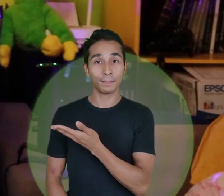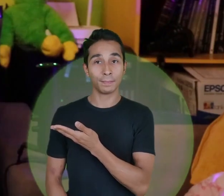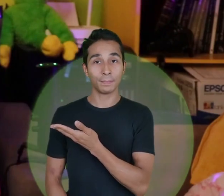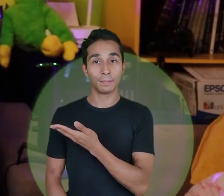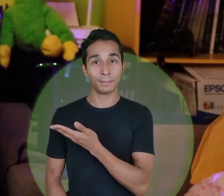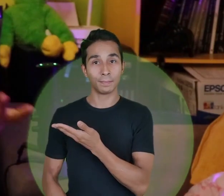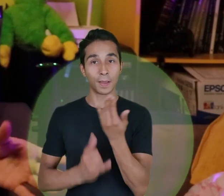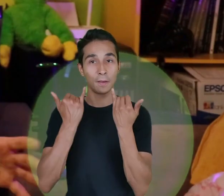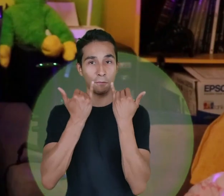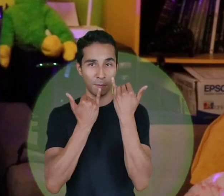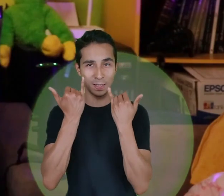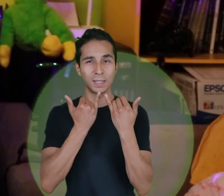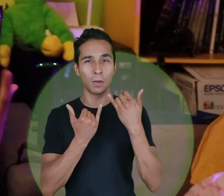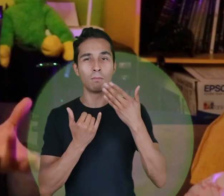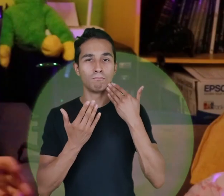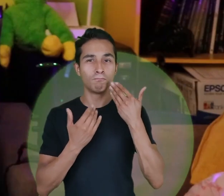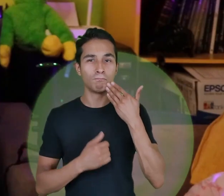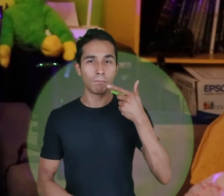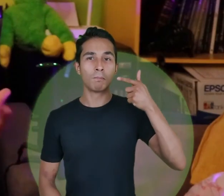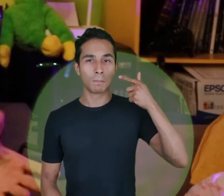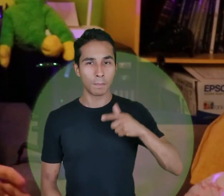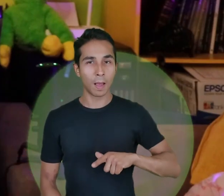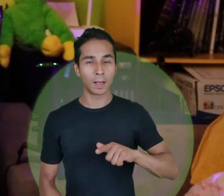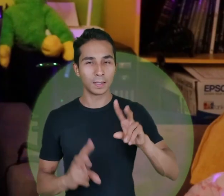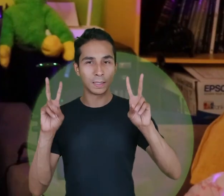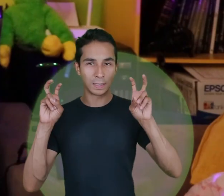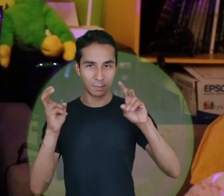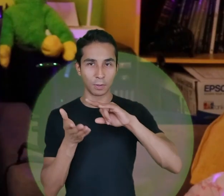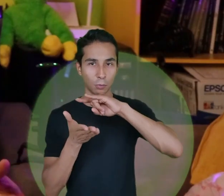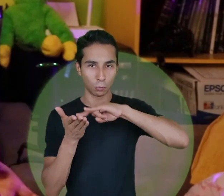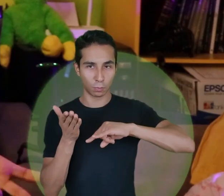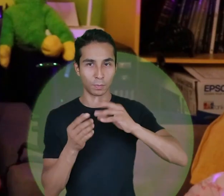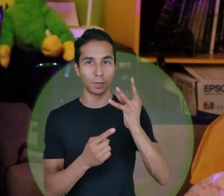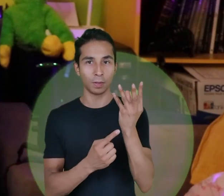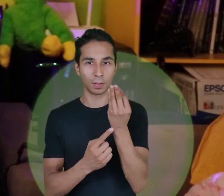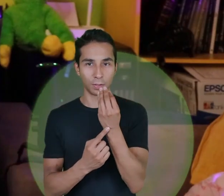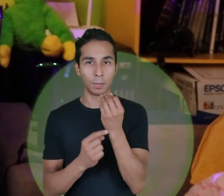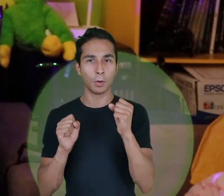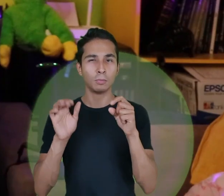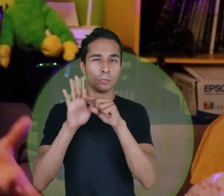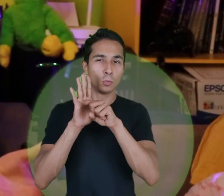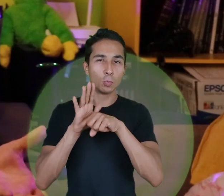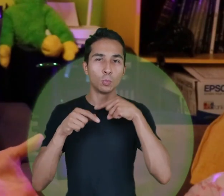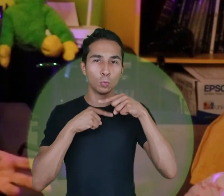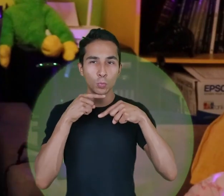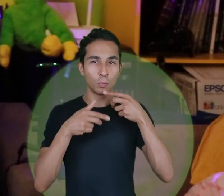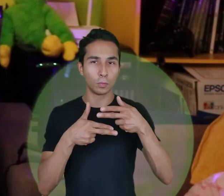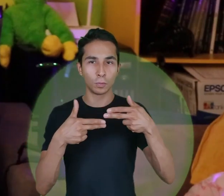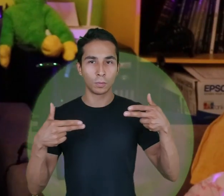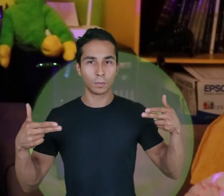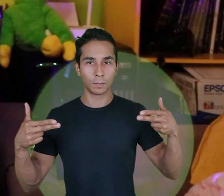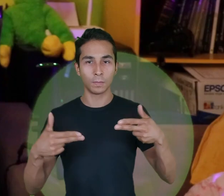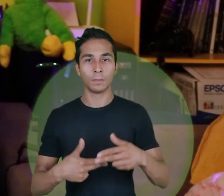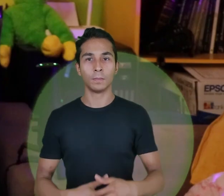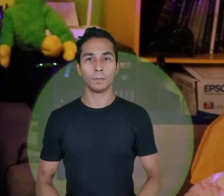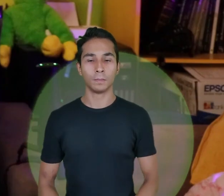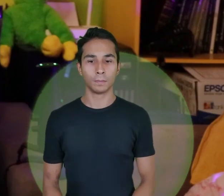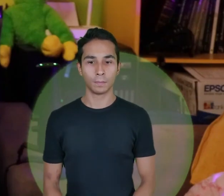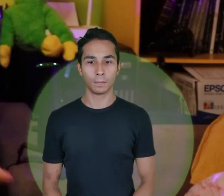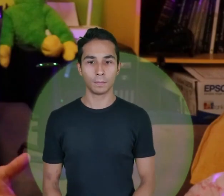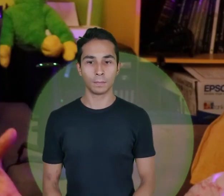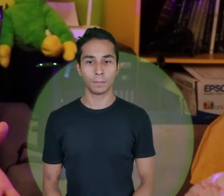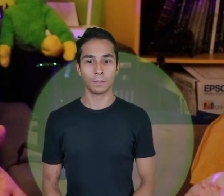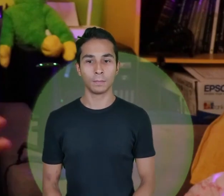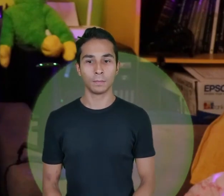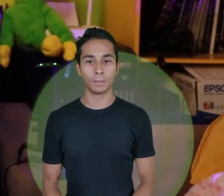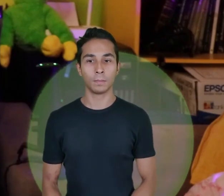site do SATED e ver, né, na Secretaria de Trabalho, tirar dúvidas aí com o pessoal do SATED ou da Secretaria de Trabalho da sua cidade